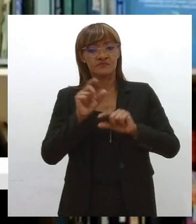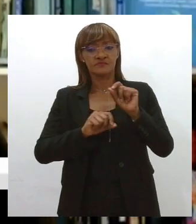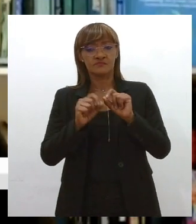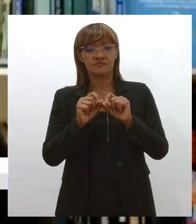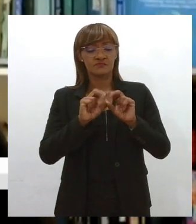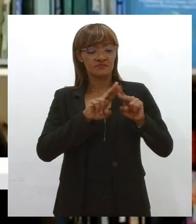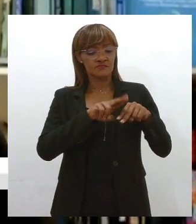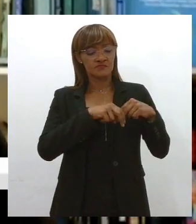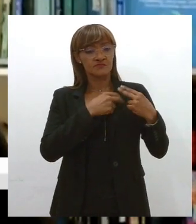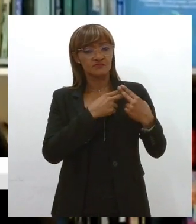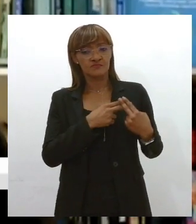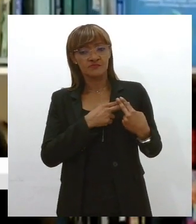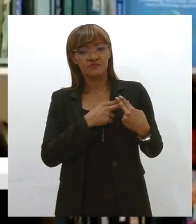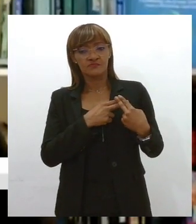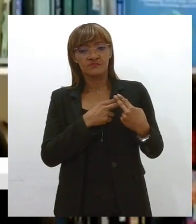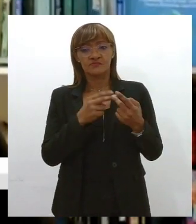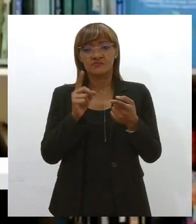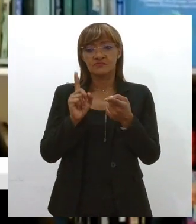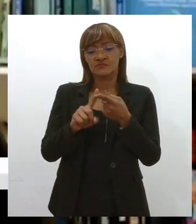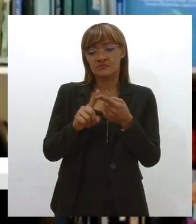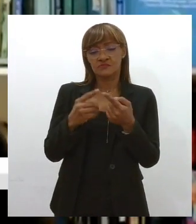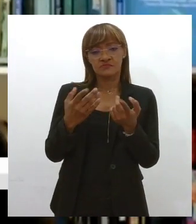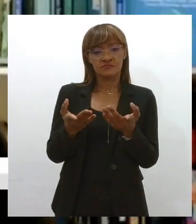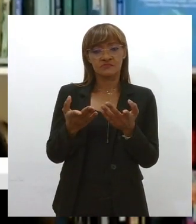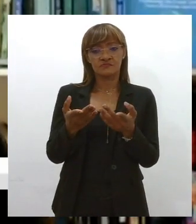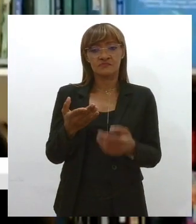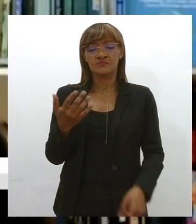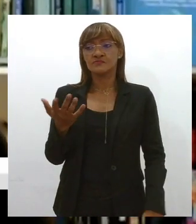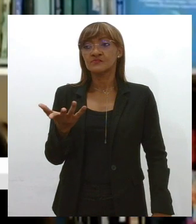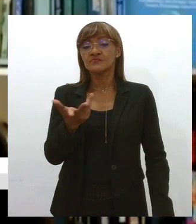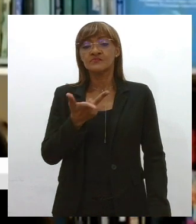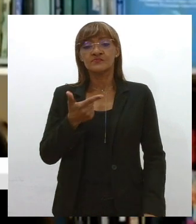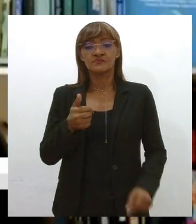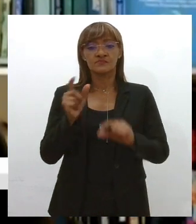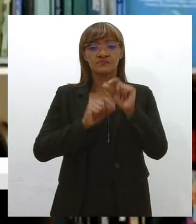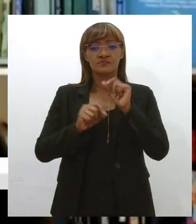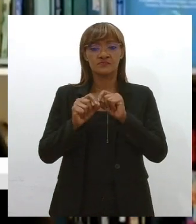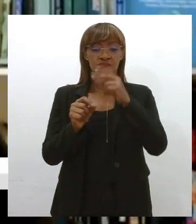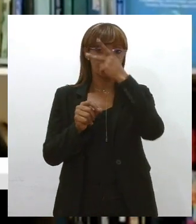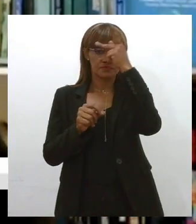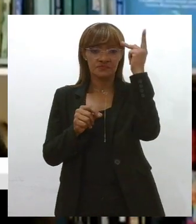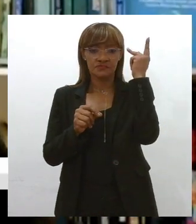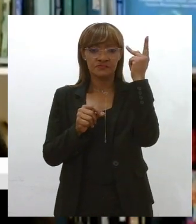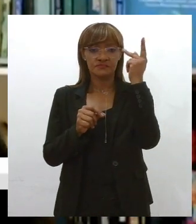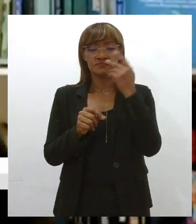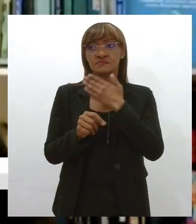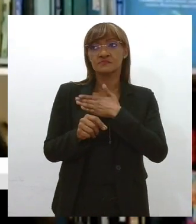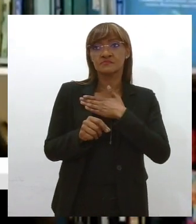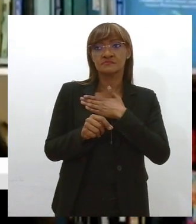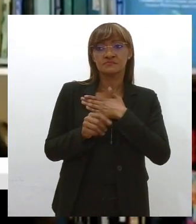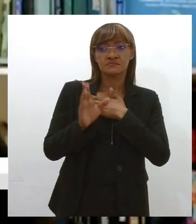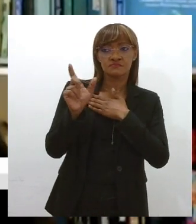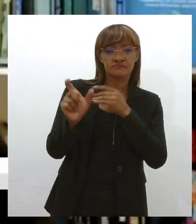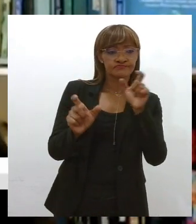quanto a própria forma como a gente lida com as pessoas que a gente gosta que acabam morrendo, né?